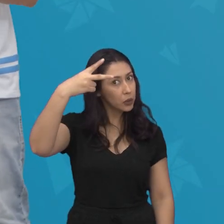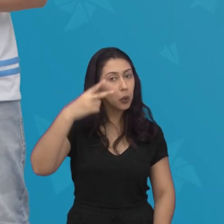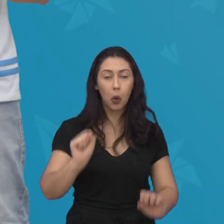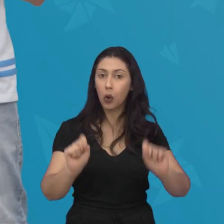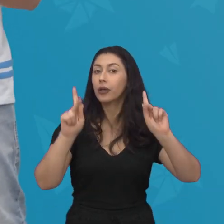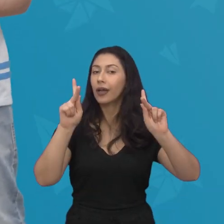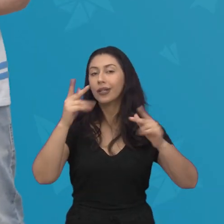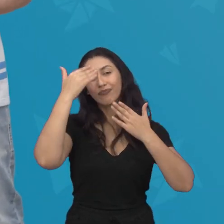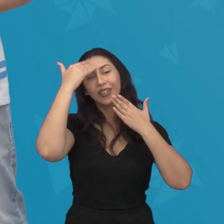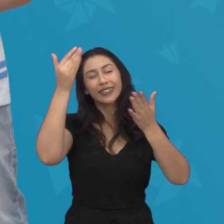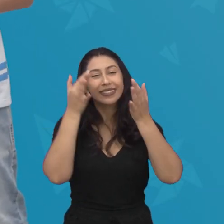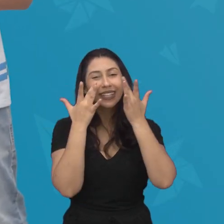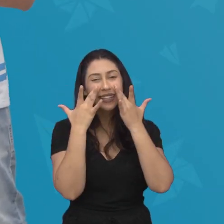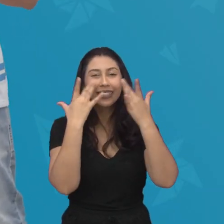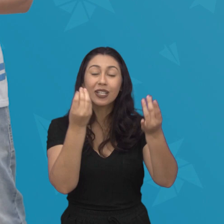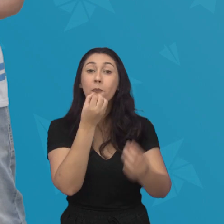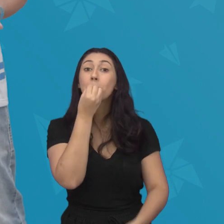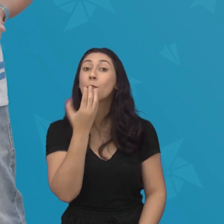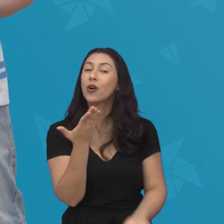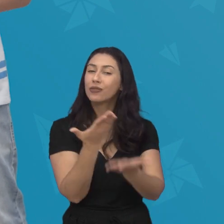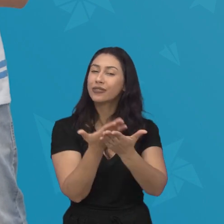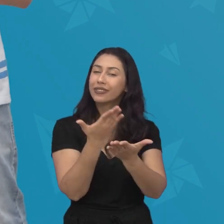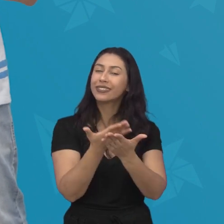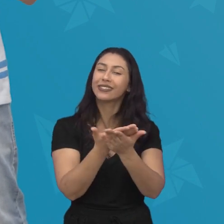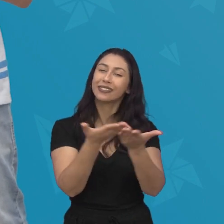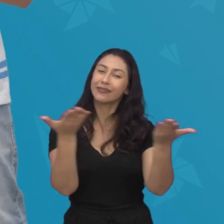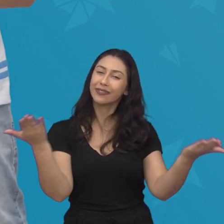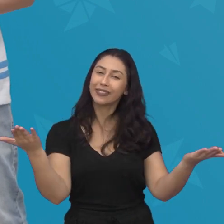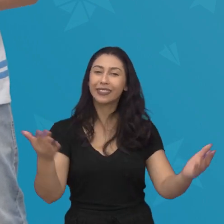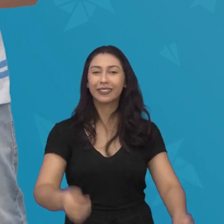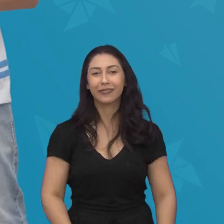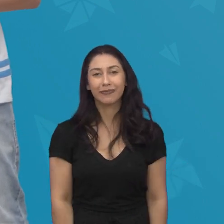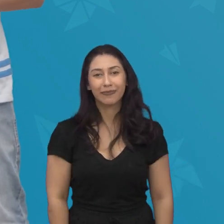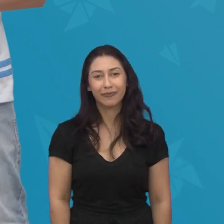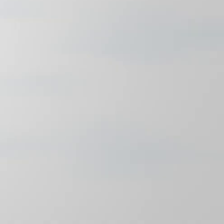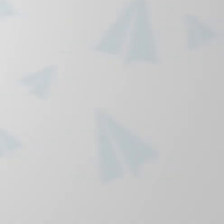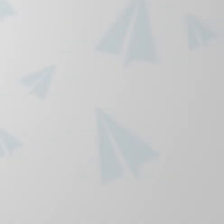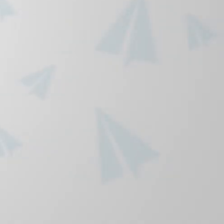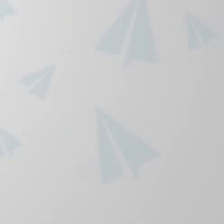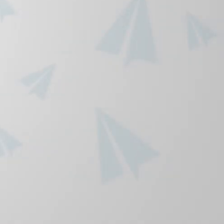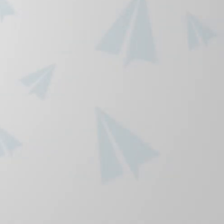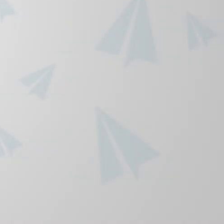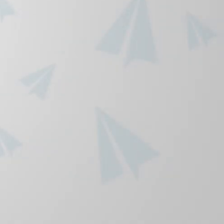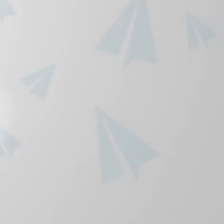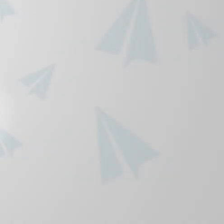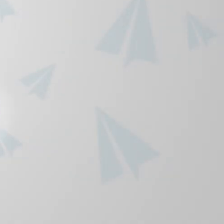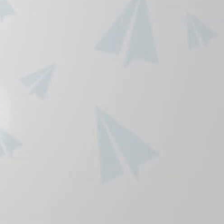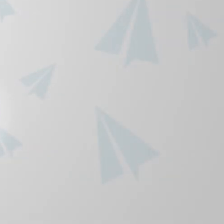Bom, eu agradeço a atenção de vocês e desejo bons estudos a todos e todas.